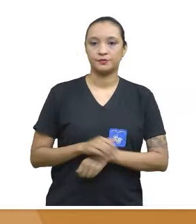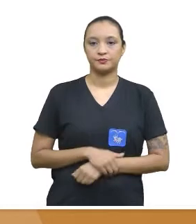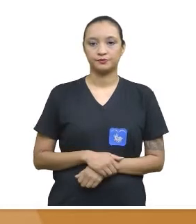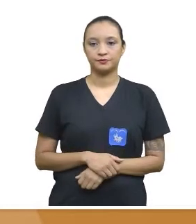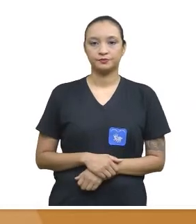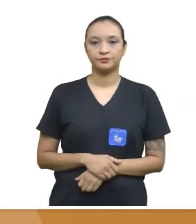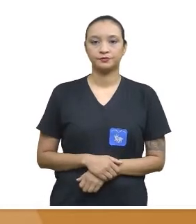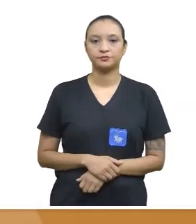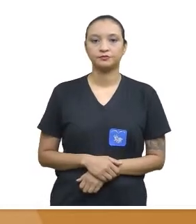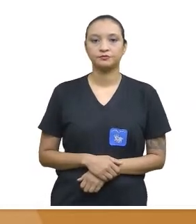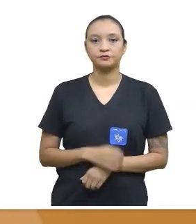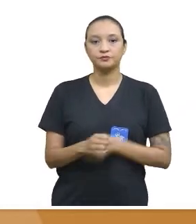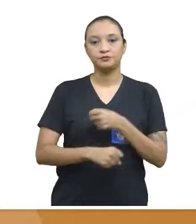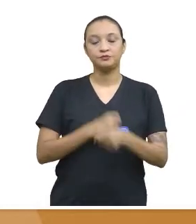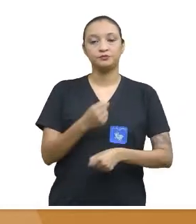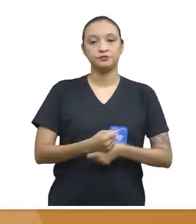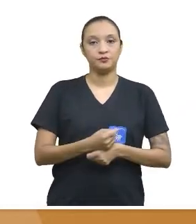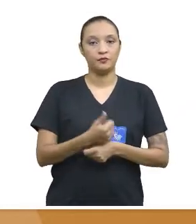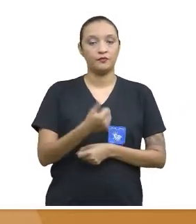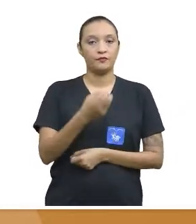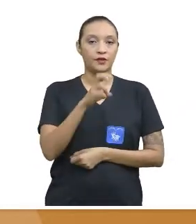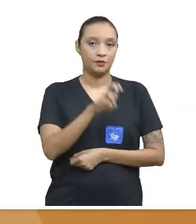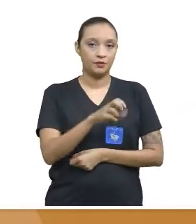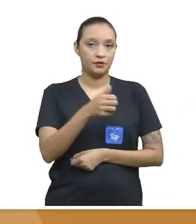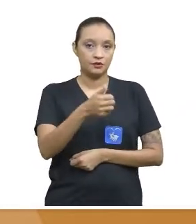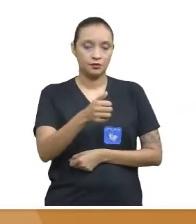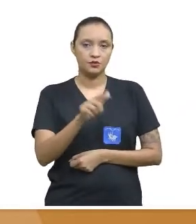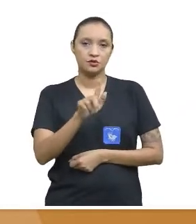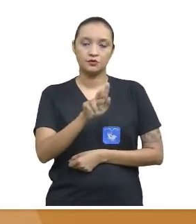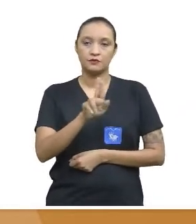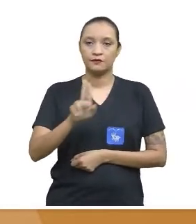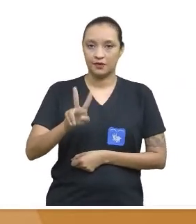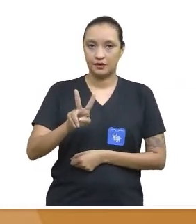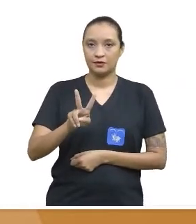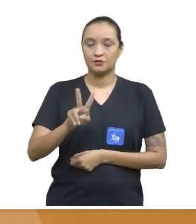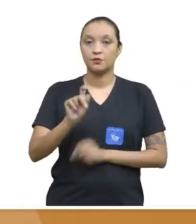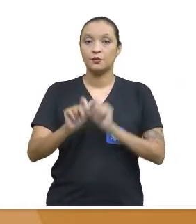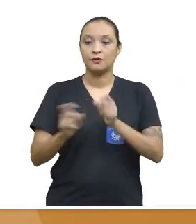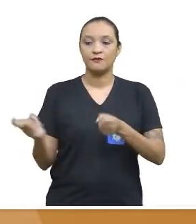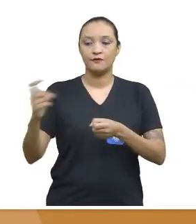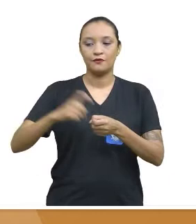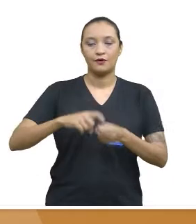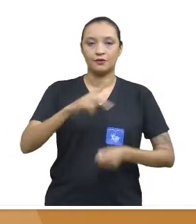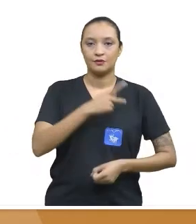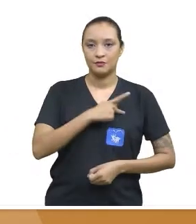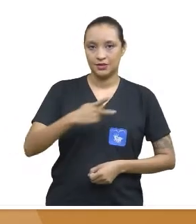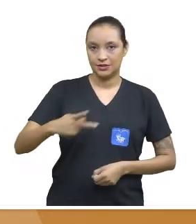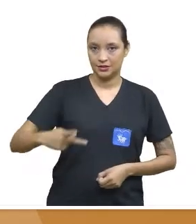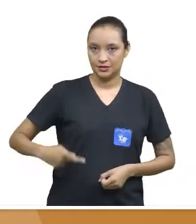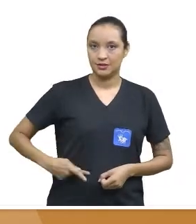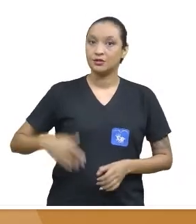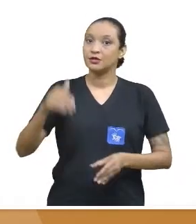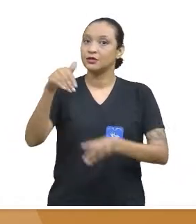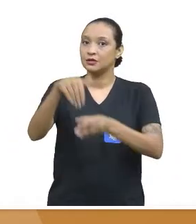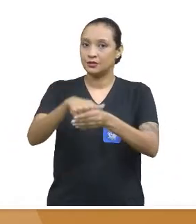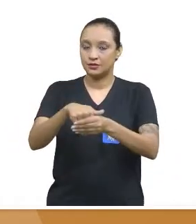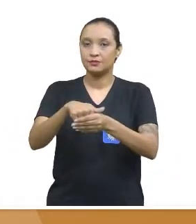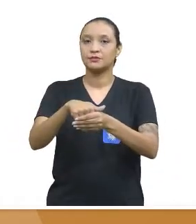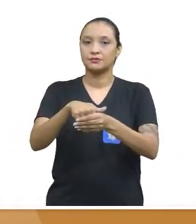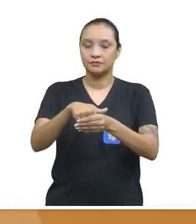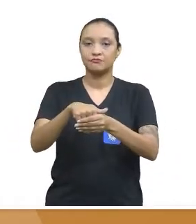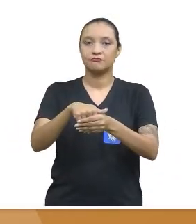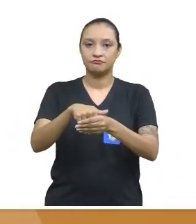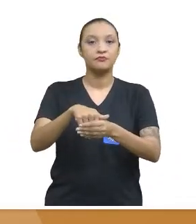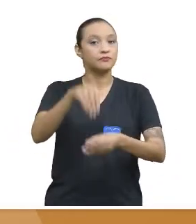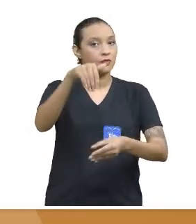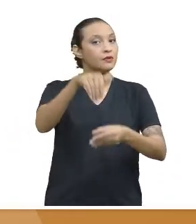Em 51, Getúlio Vargas retoma a vida pública ao cargo de presidente, eleito diretamente